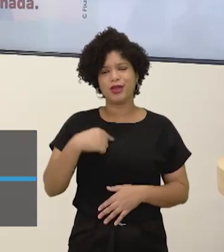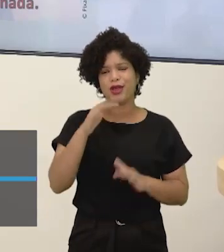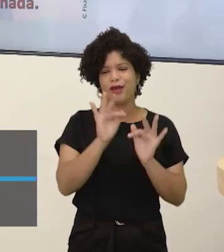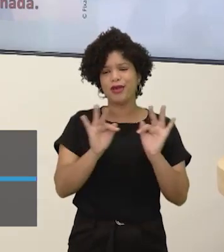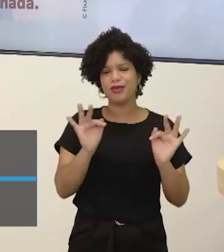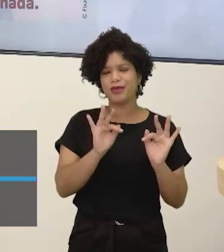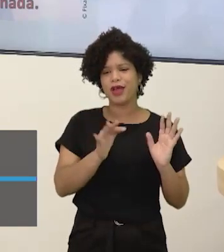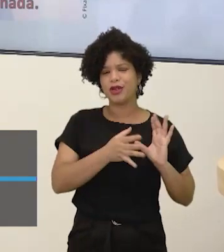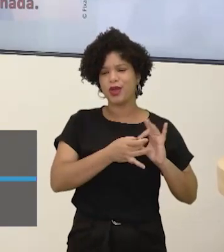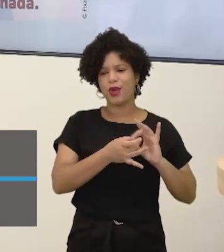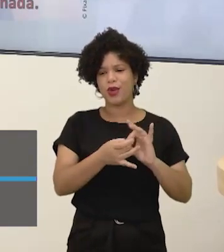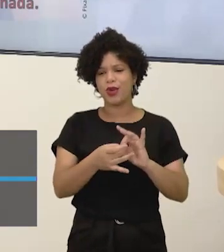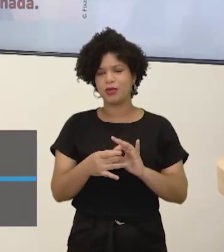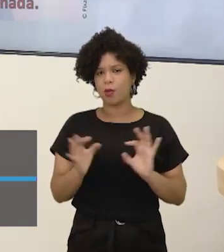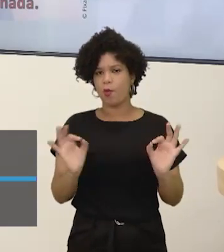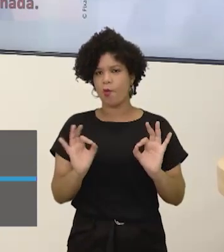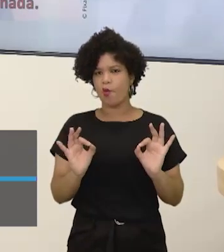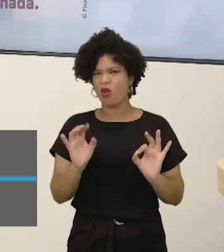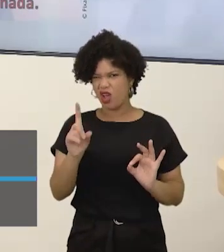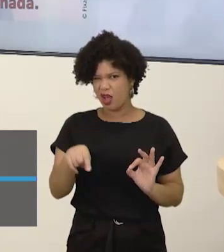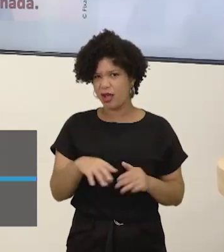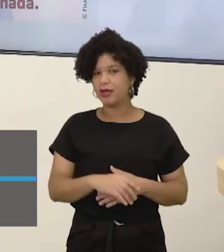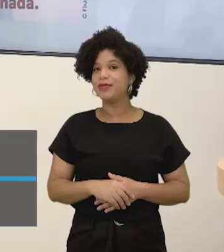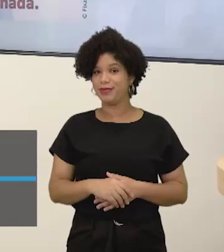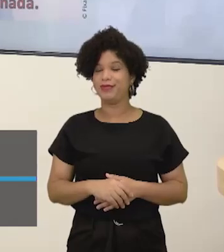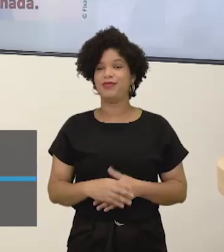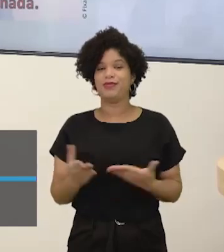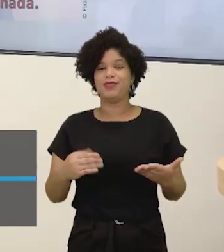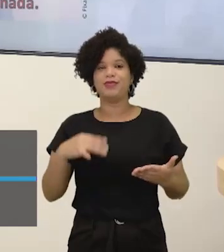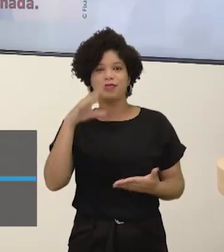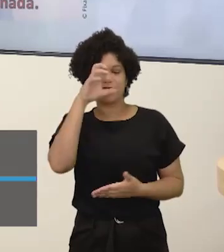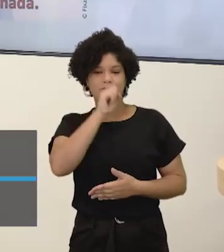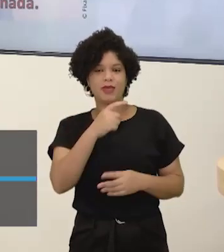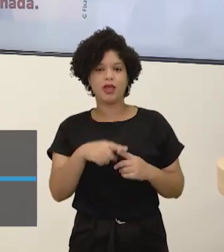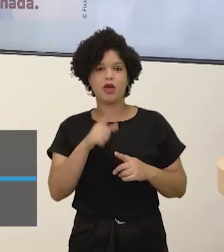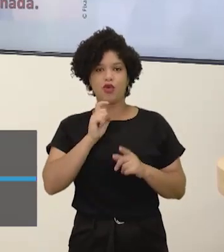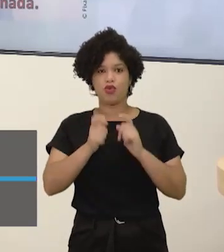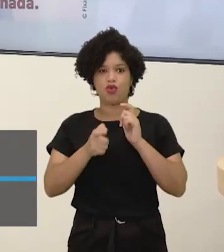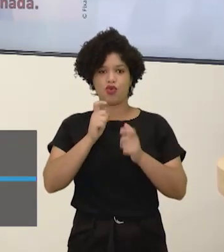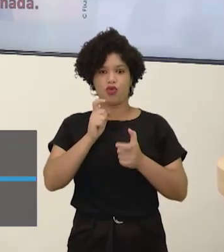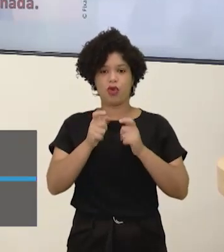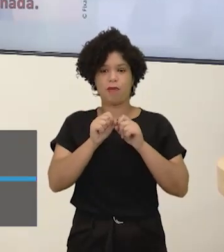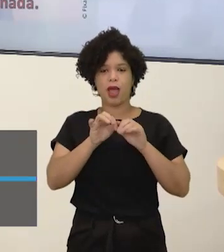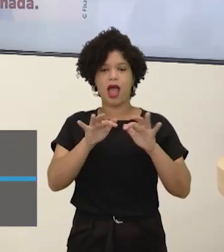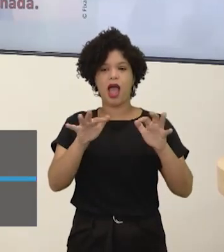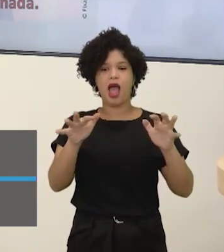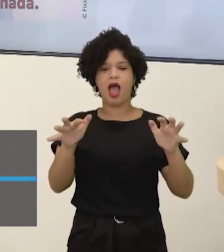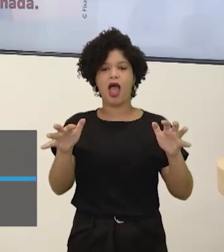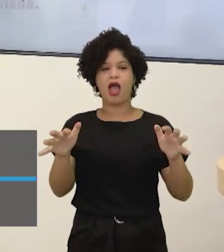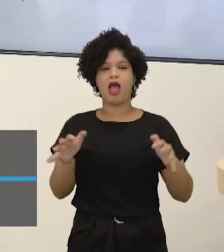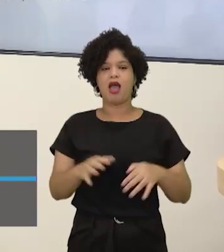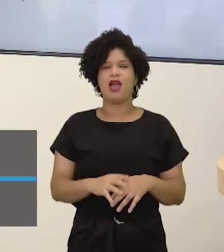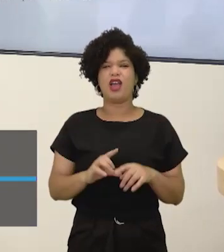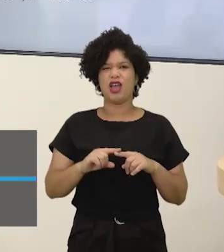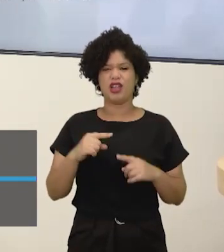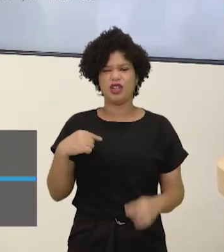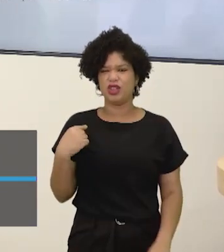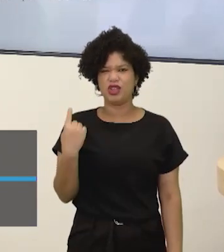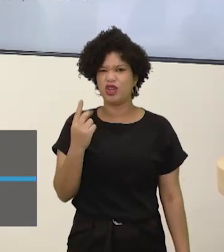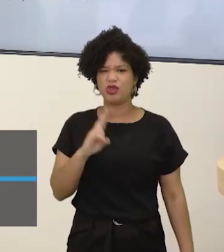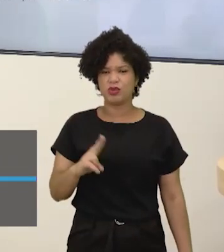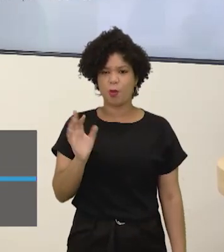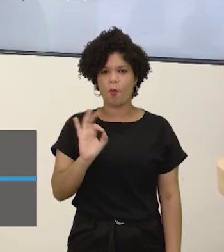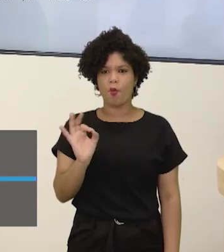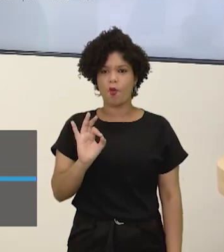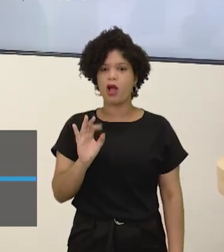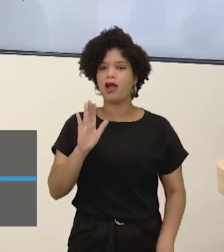coordenada. Será que a gente não usa? Essa que é a grande questão, porque o meme existiu, ele popularizou, mas a gente não usou mesmo? Vamos ver, de